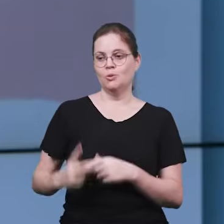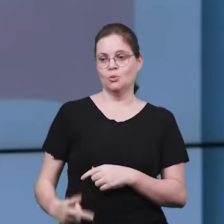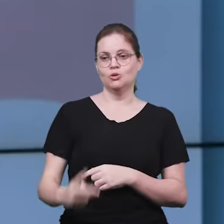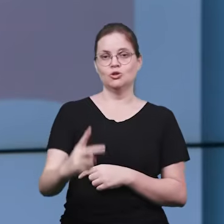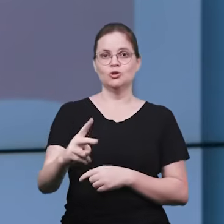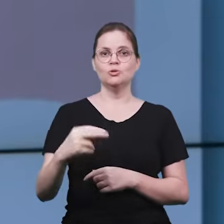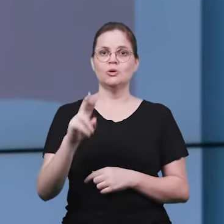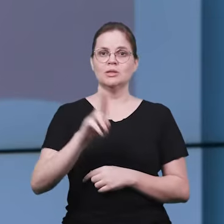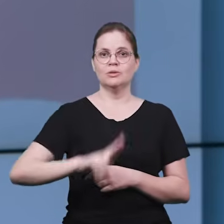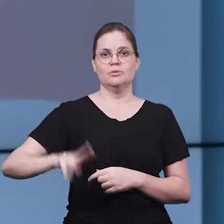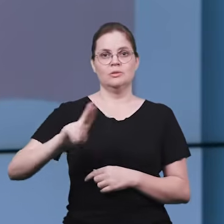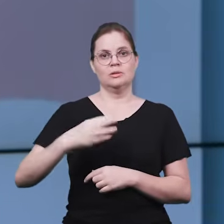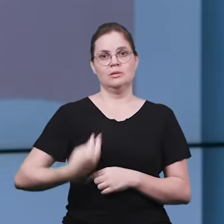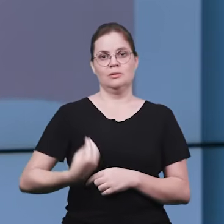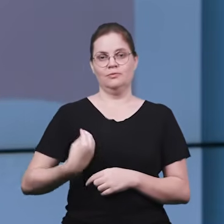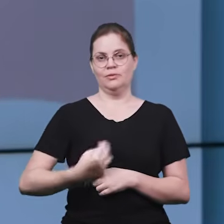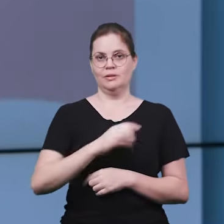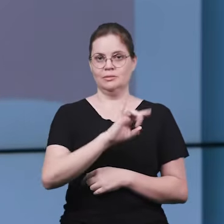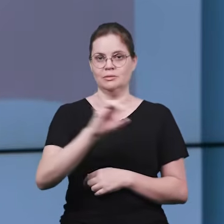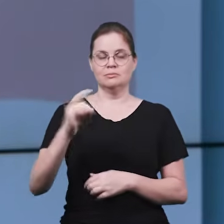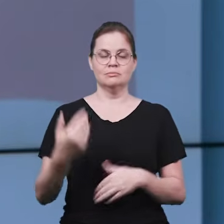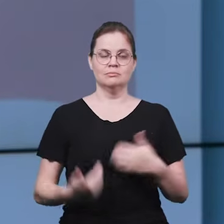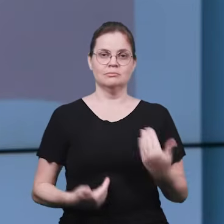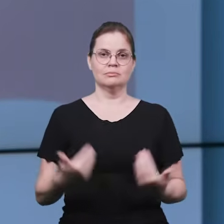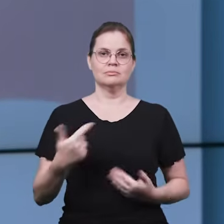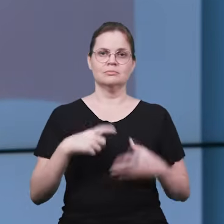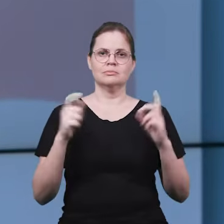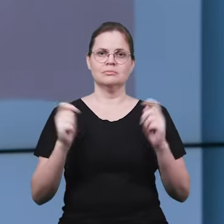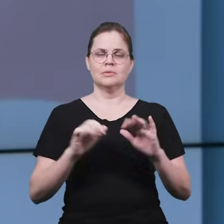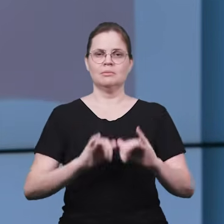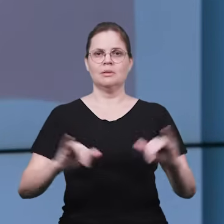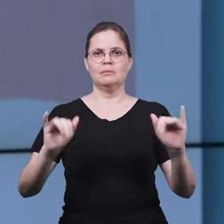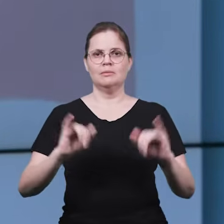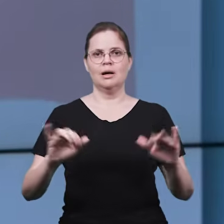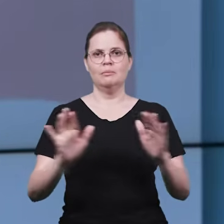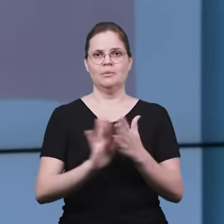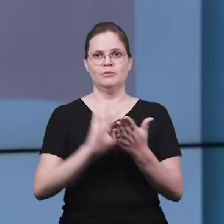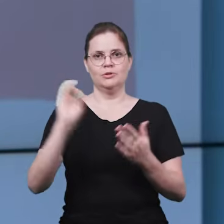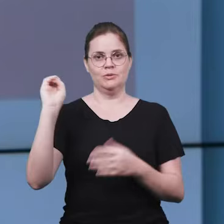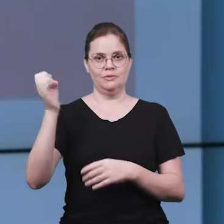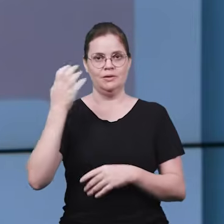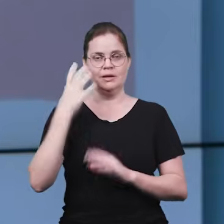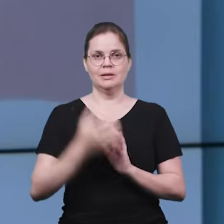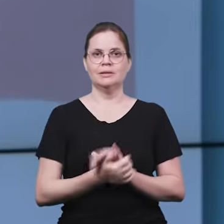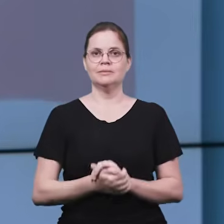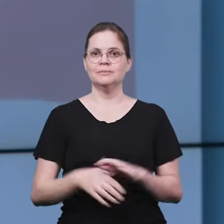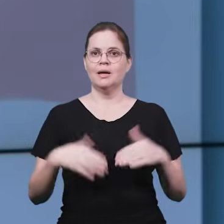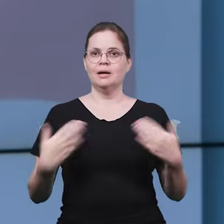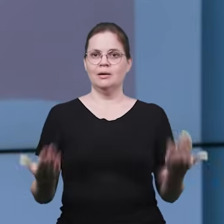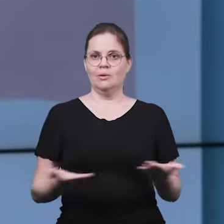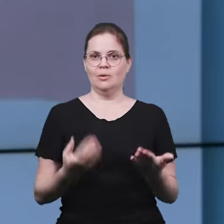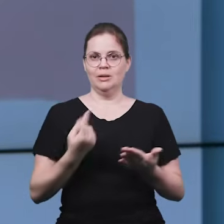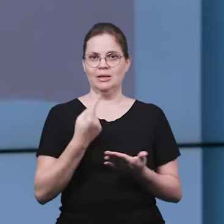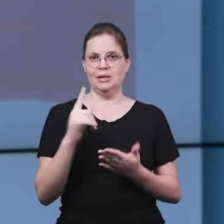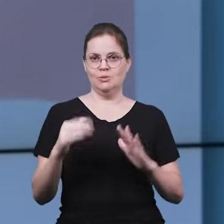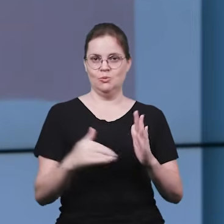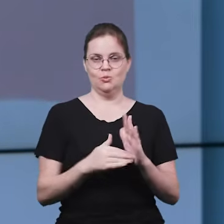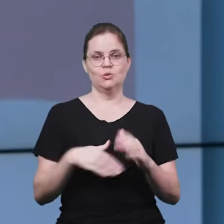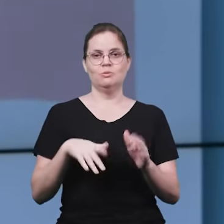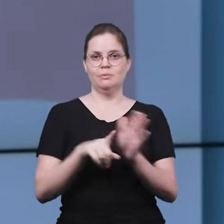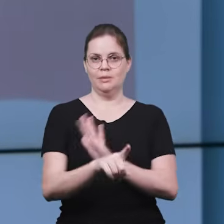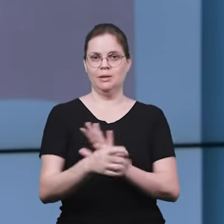vida destes irmãos para que a palavra de Deus seja revelada. Miriam, para finalizar